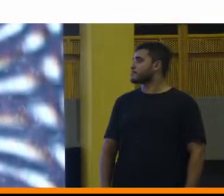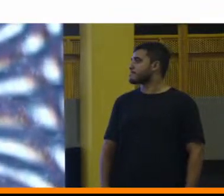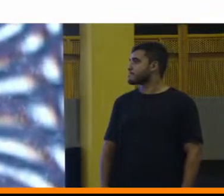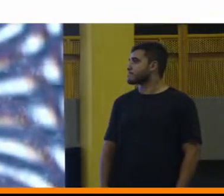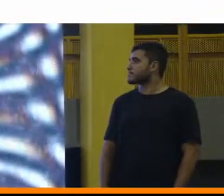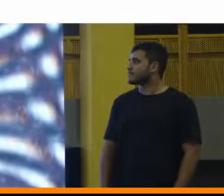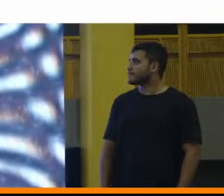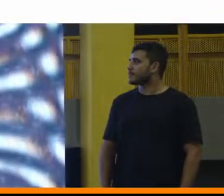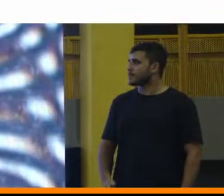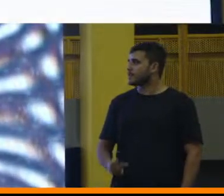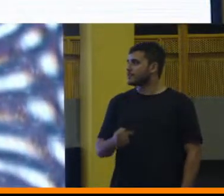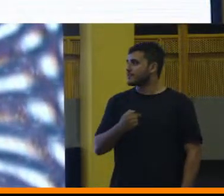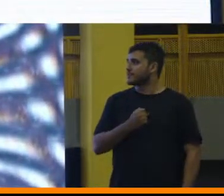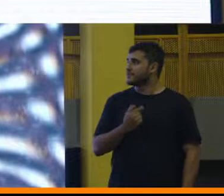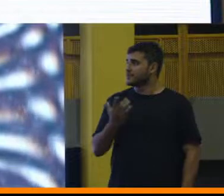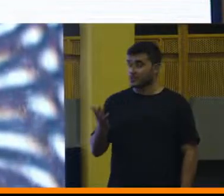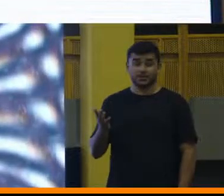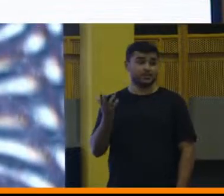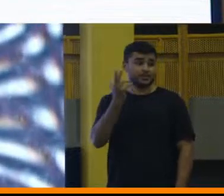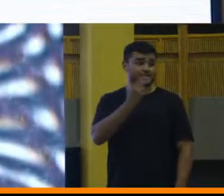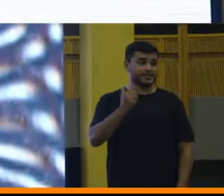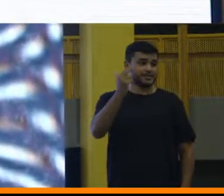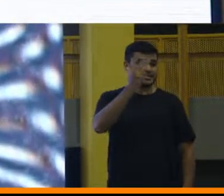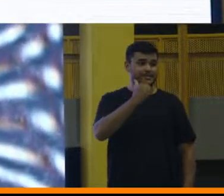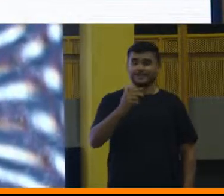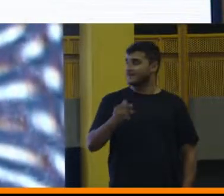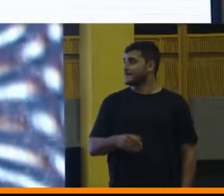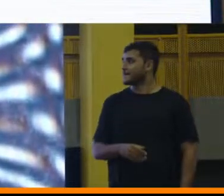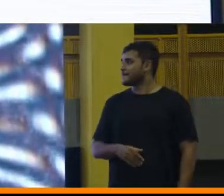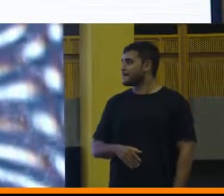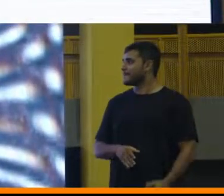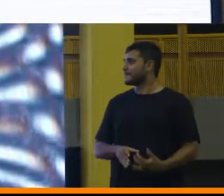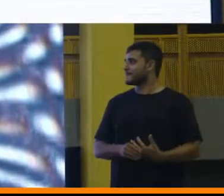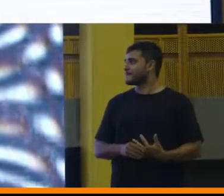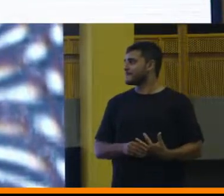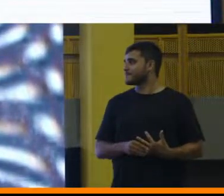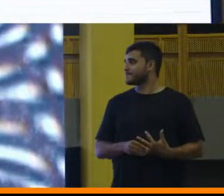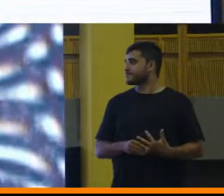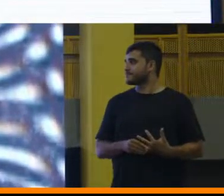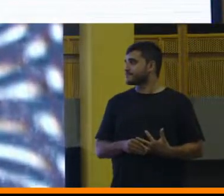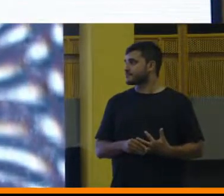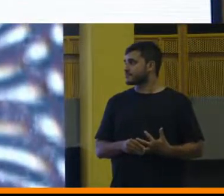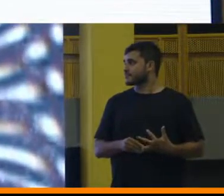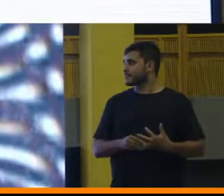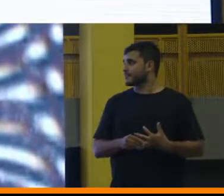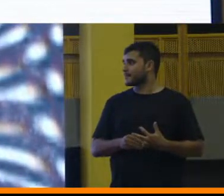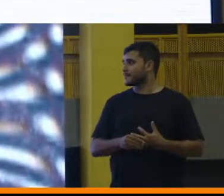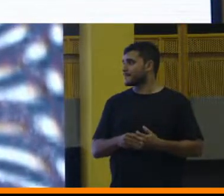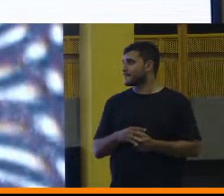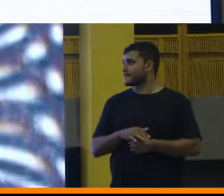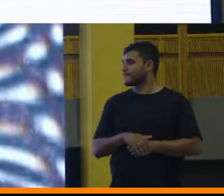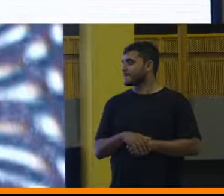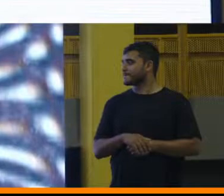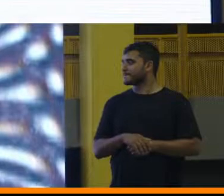está uma porcaria, mas perdoem, tá? E tem o chão. Está todo mundo no chão.